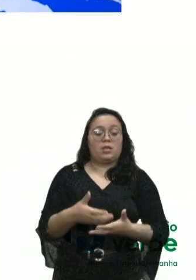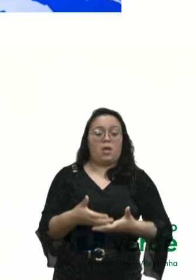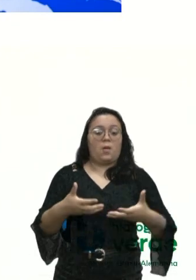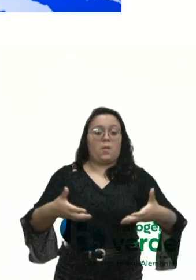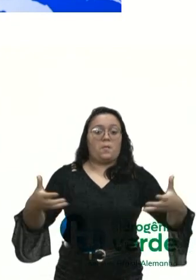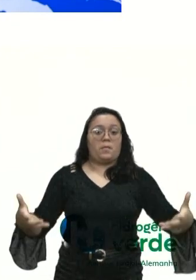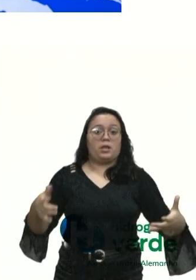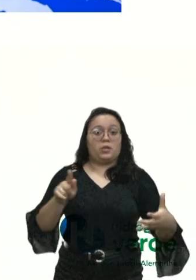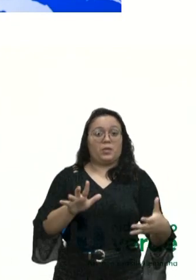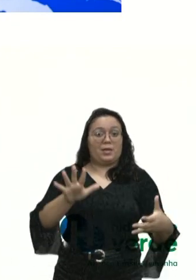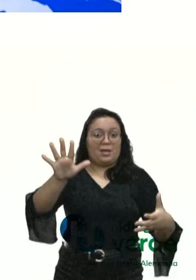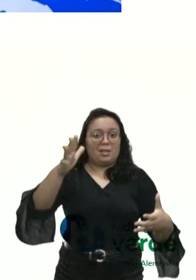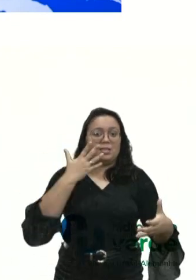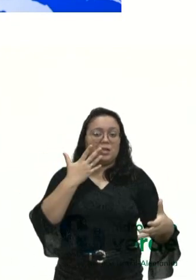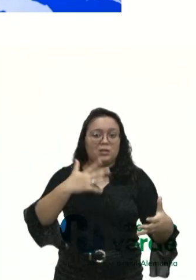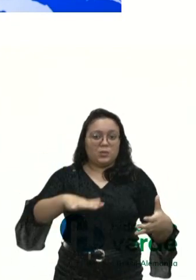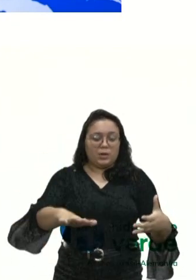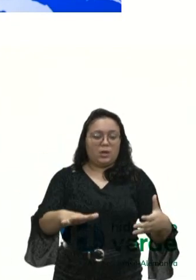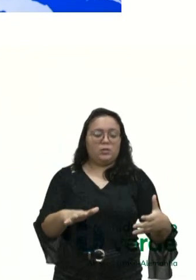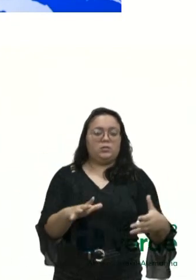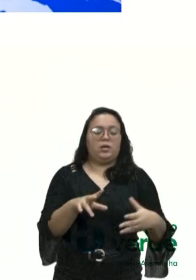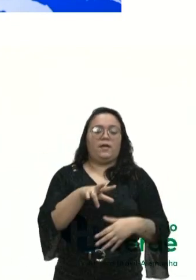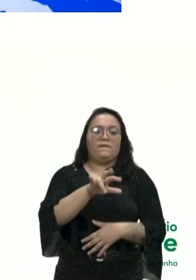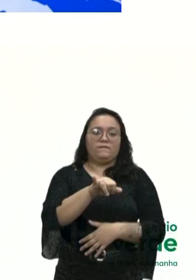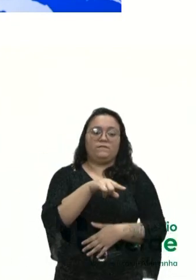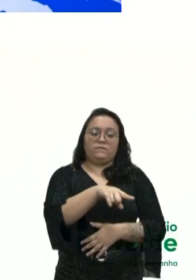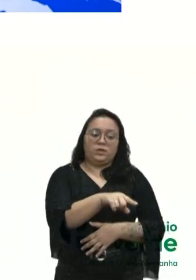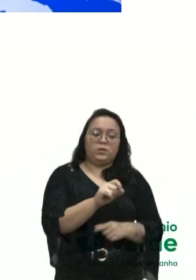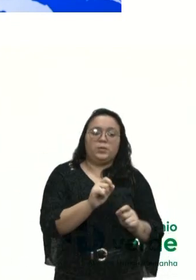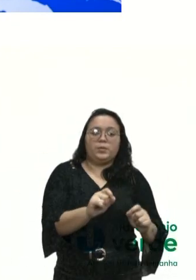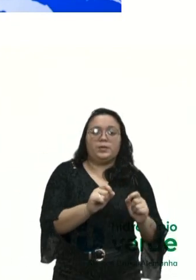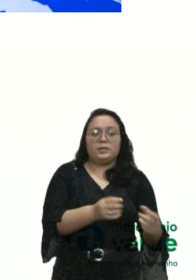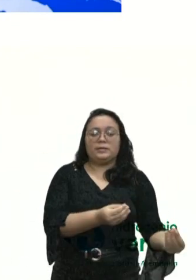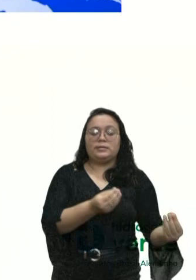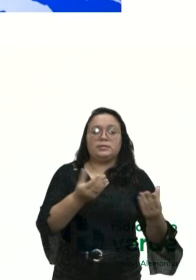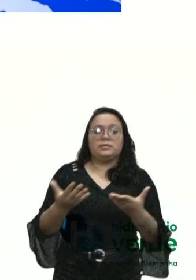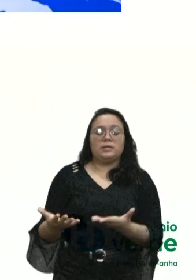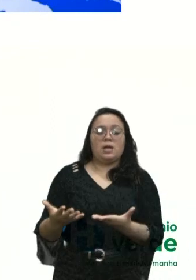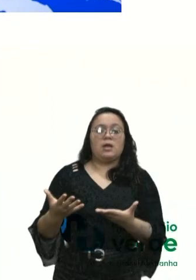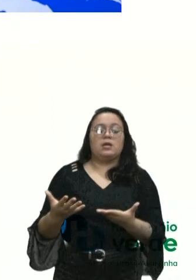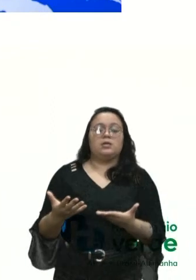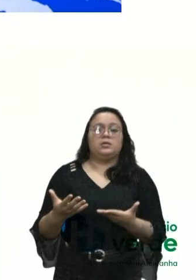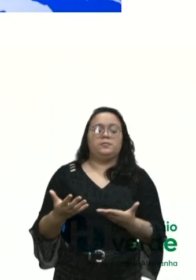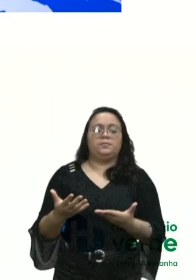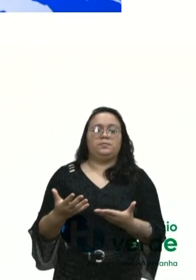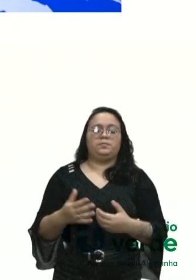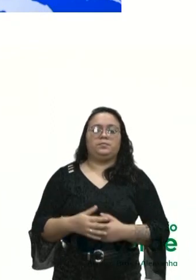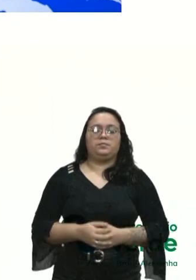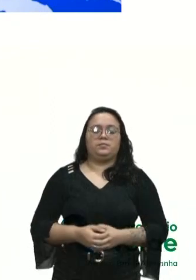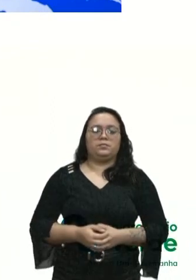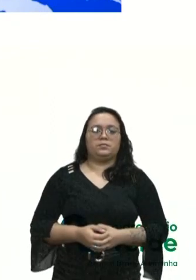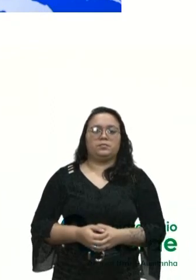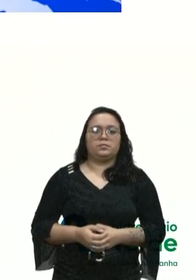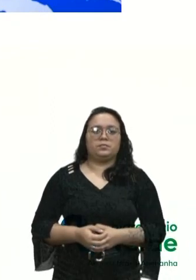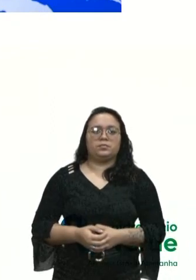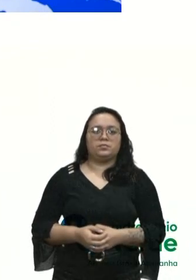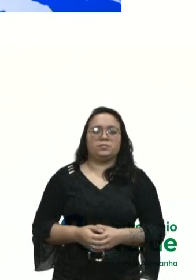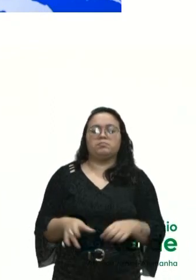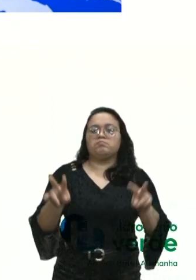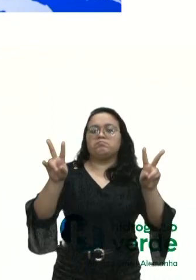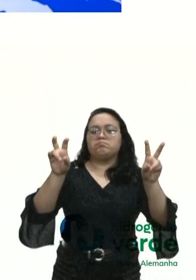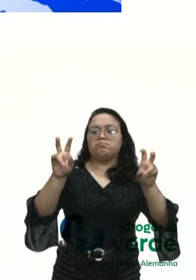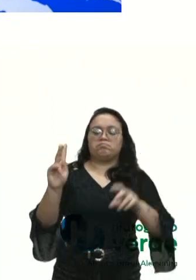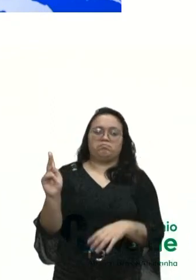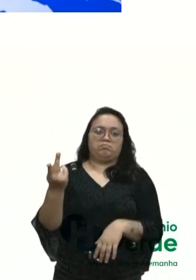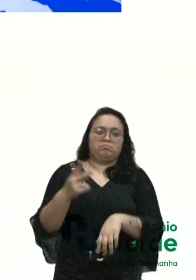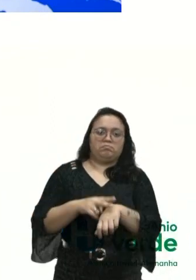increase explosão of de gás natural natural, gas, está trazendo agora a questão and the issue now is do hidrogênio